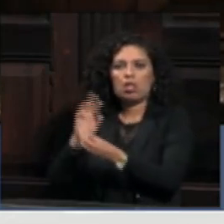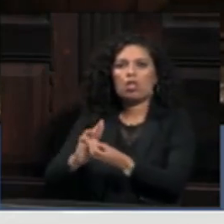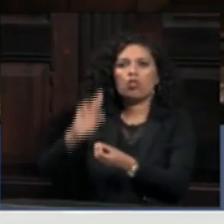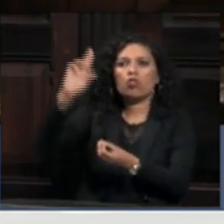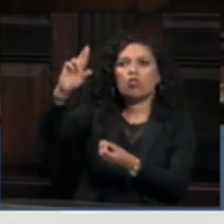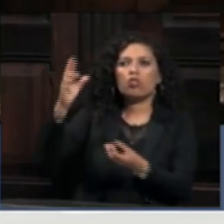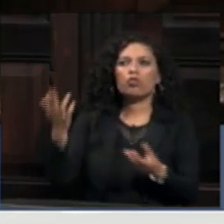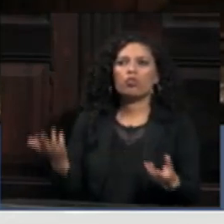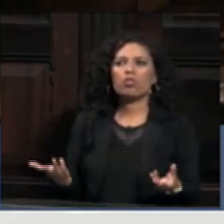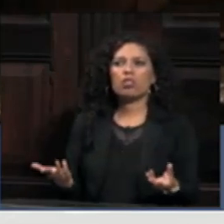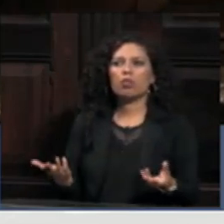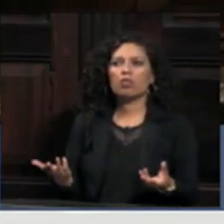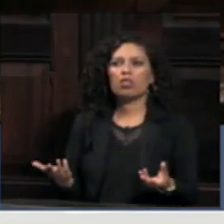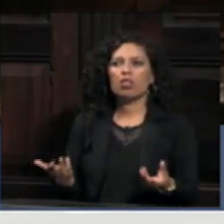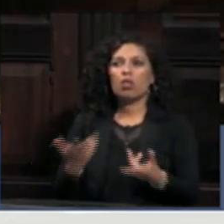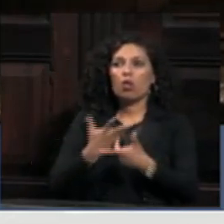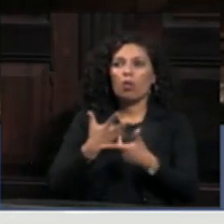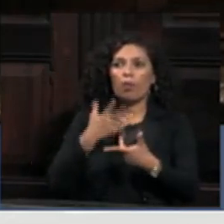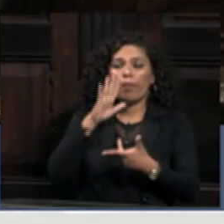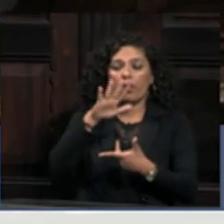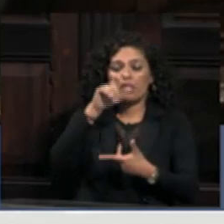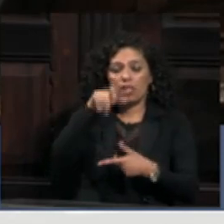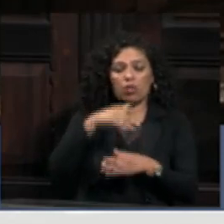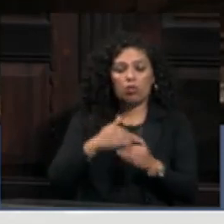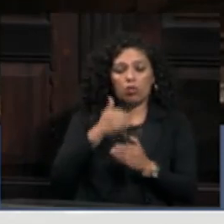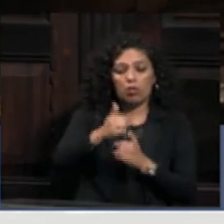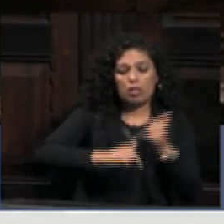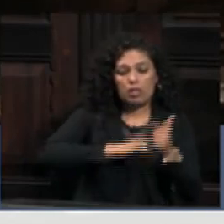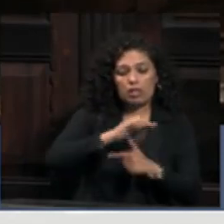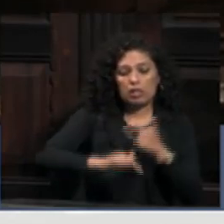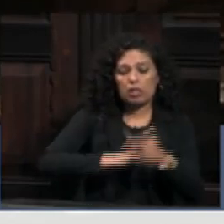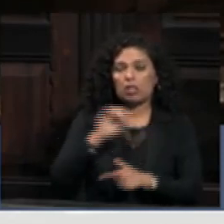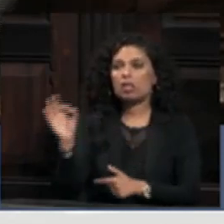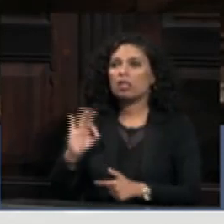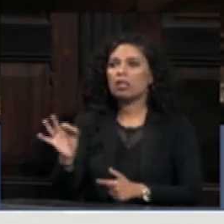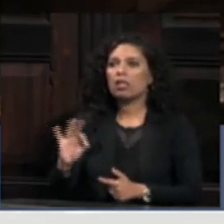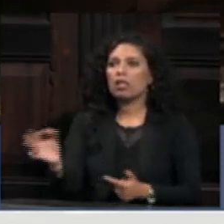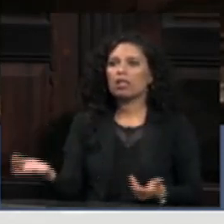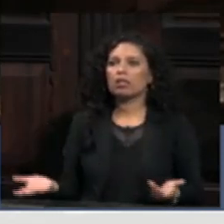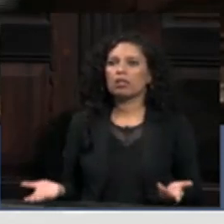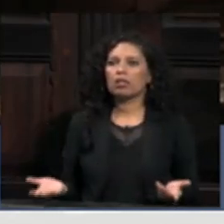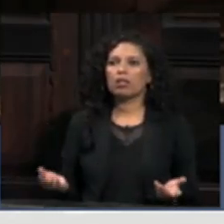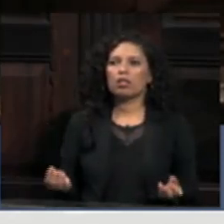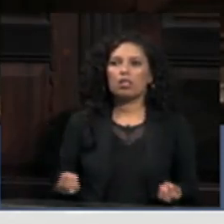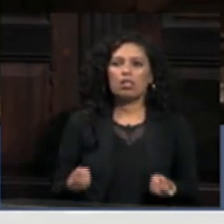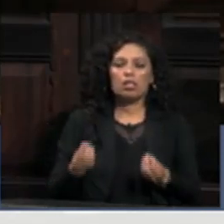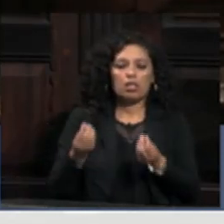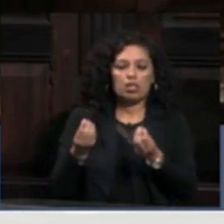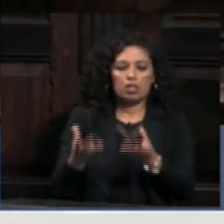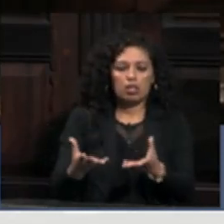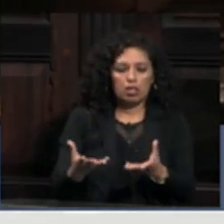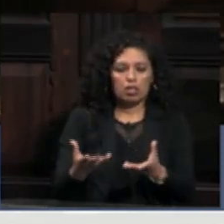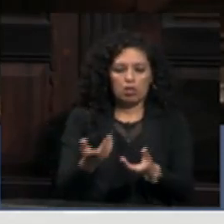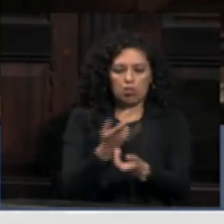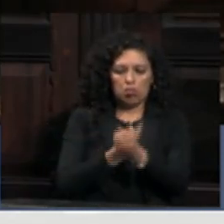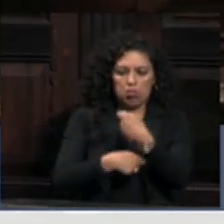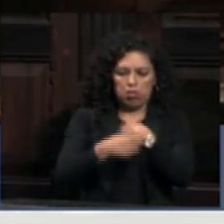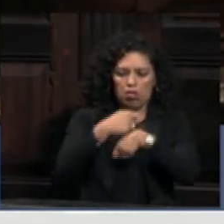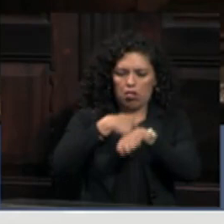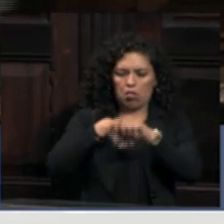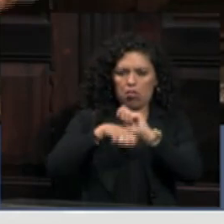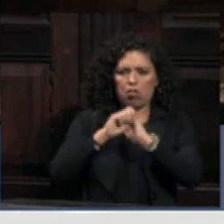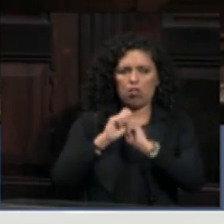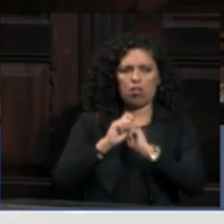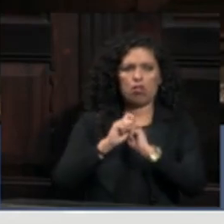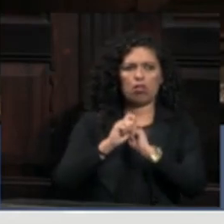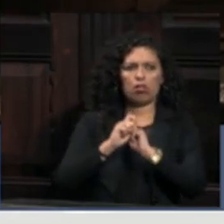voto popular para economistas da escola de Chicago, liberais, que não têm nenhum